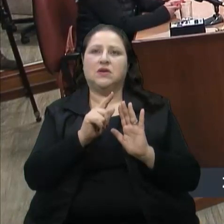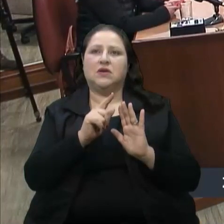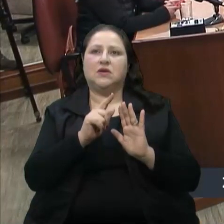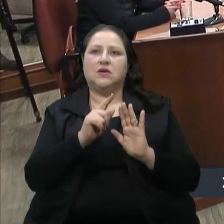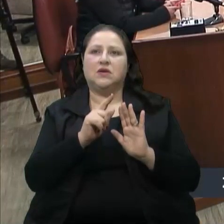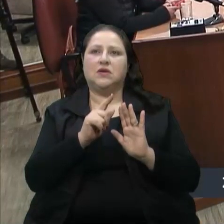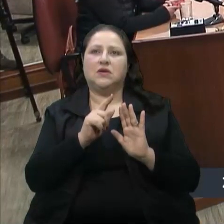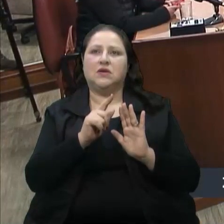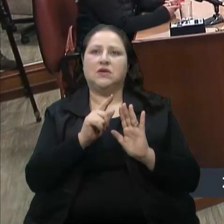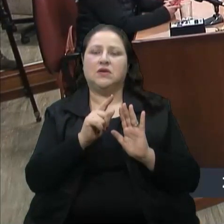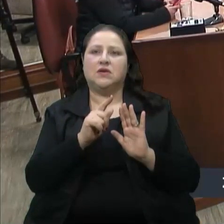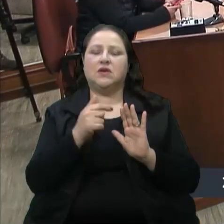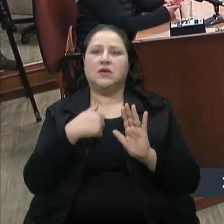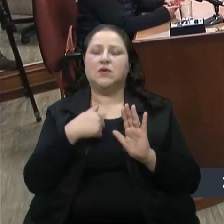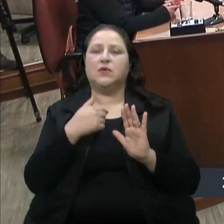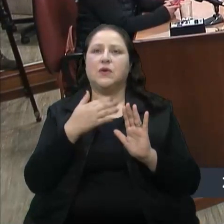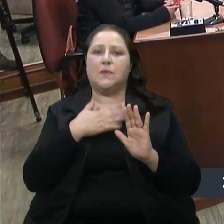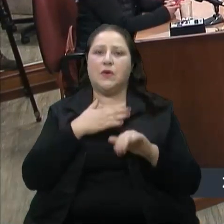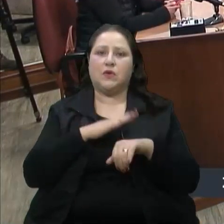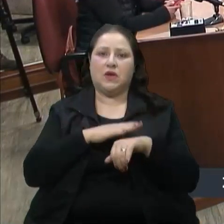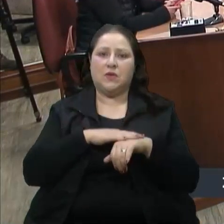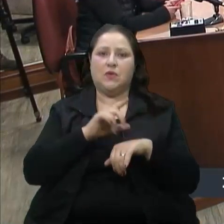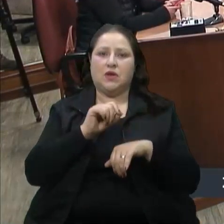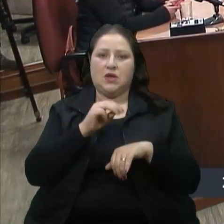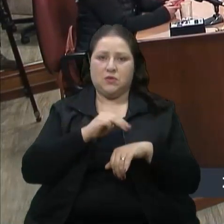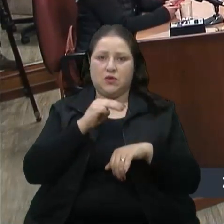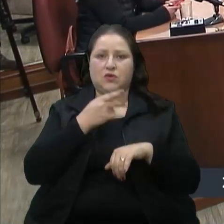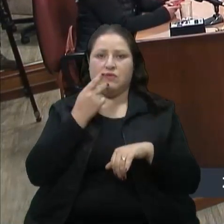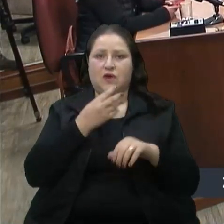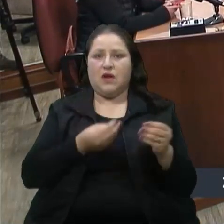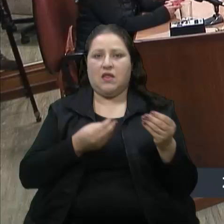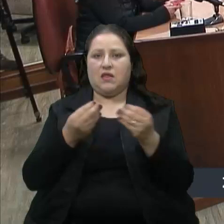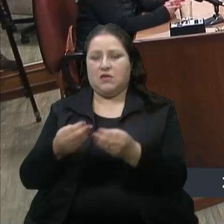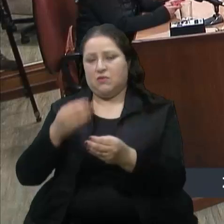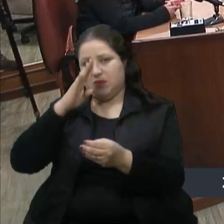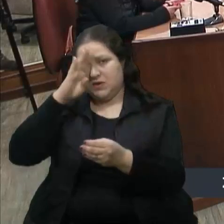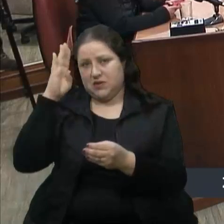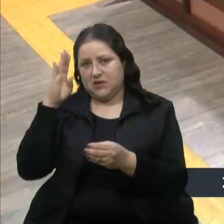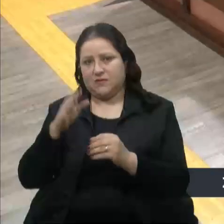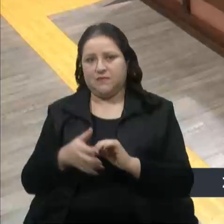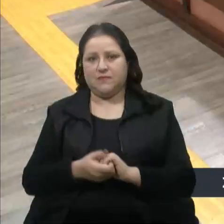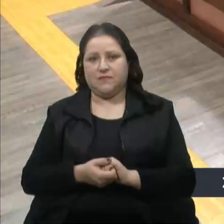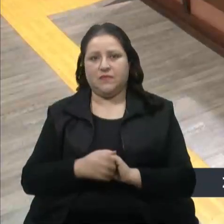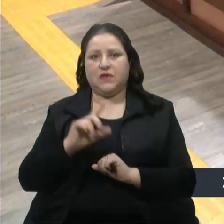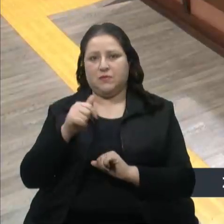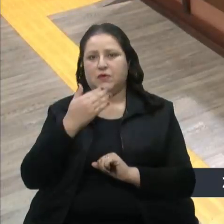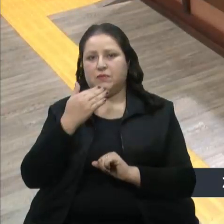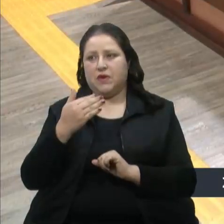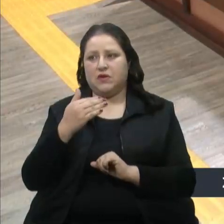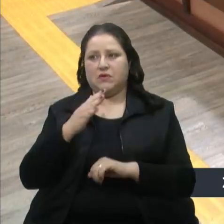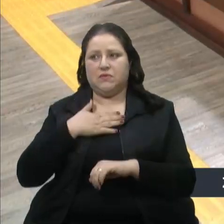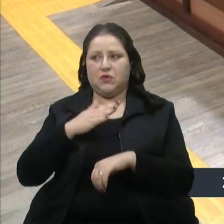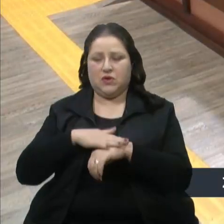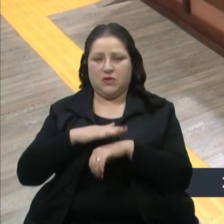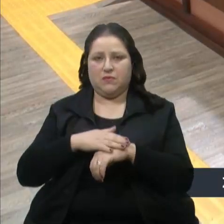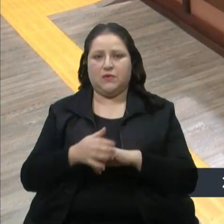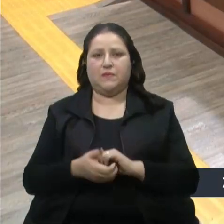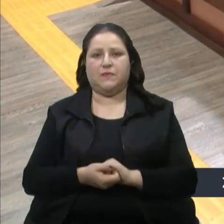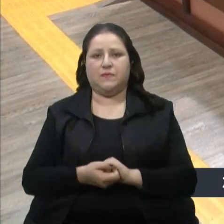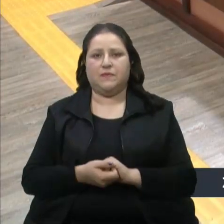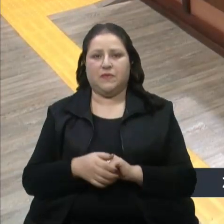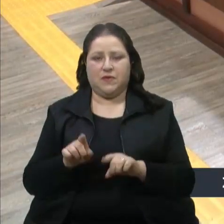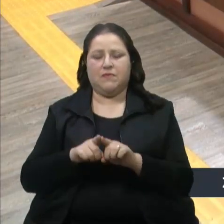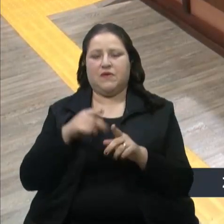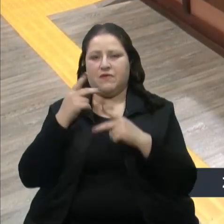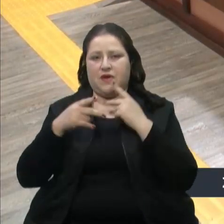e peço também já uma parte quando possível. Obrigado. Declaração de líder da bancada do PSDB. Segue Adriano